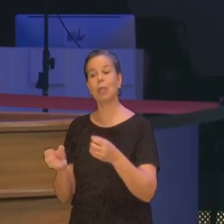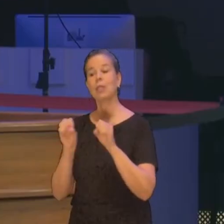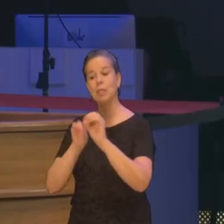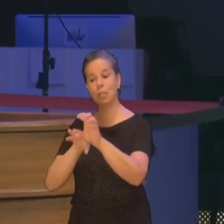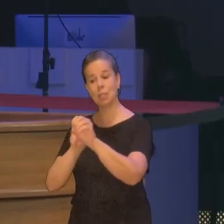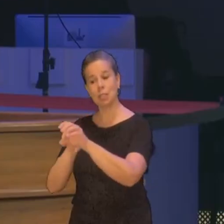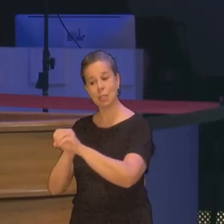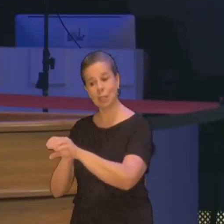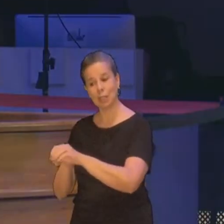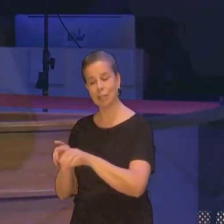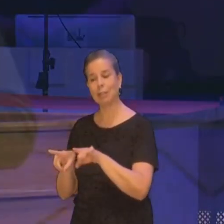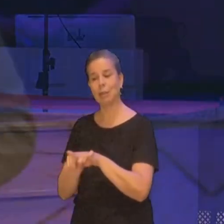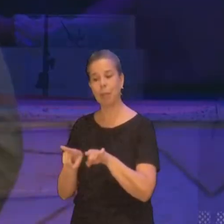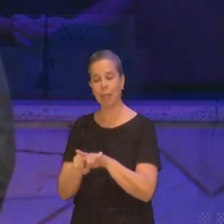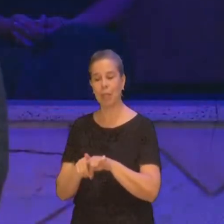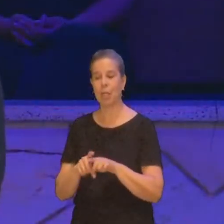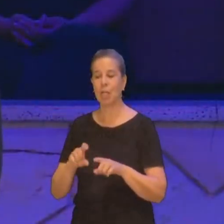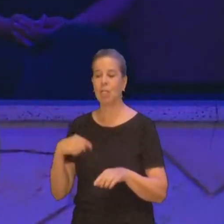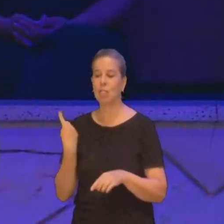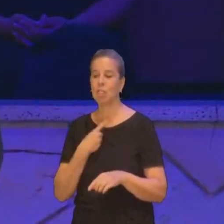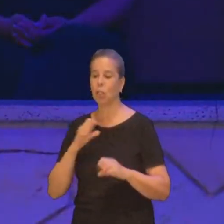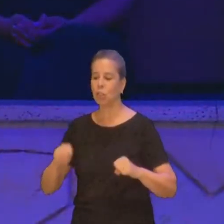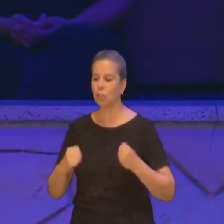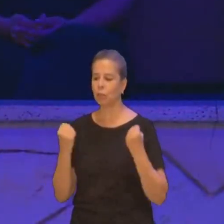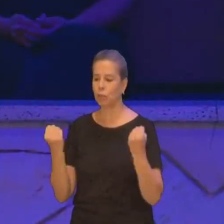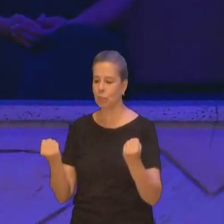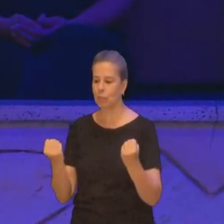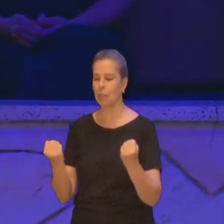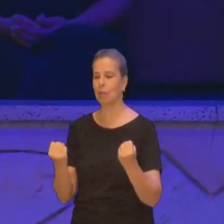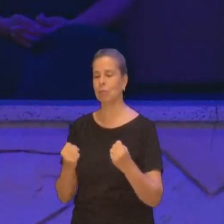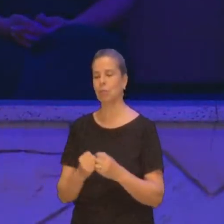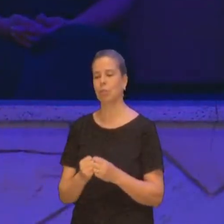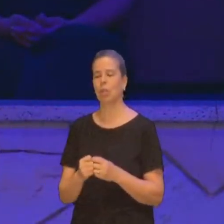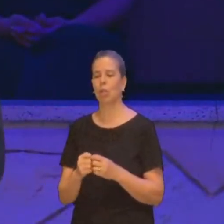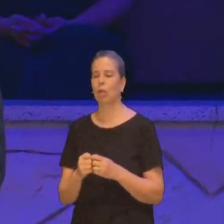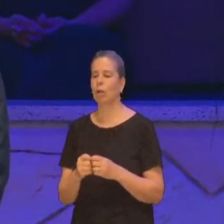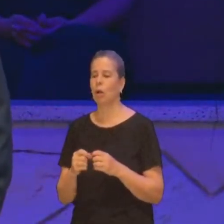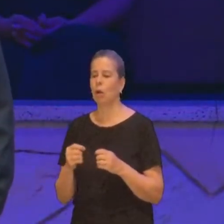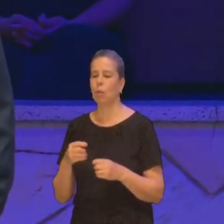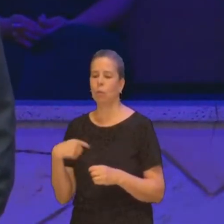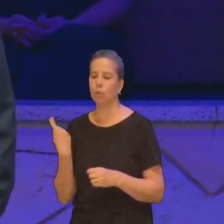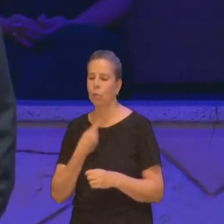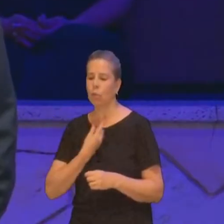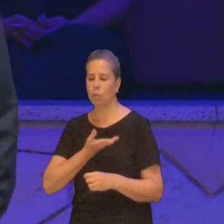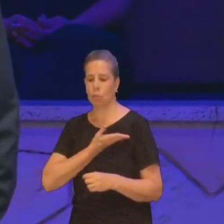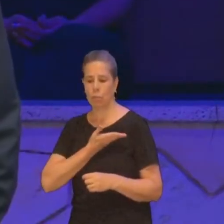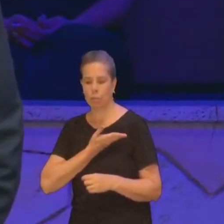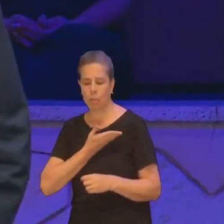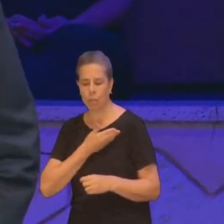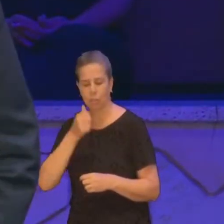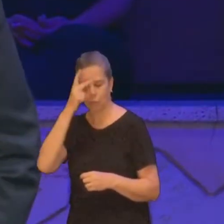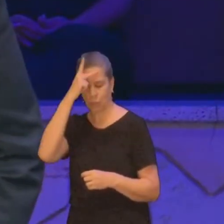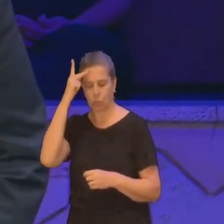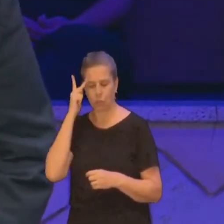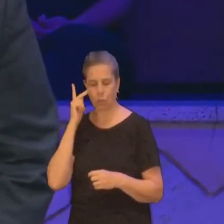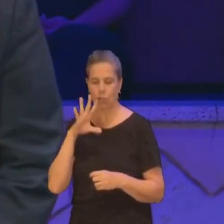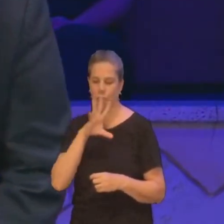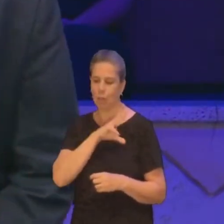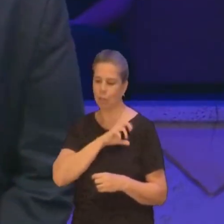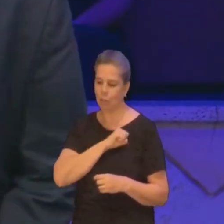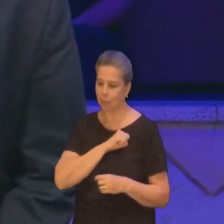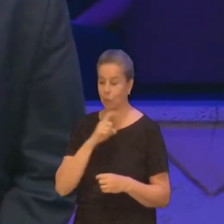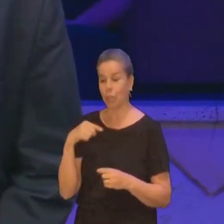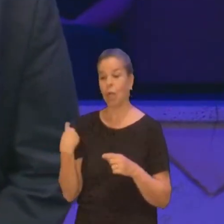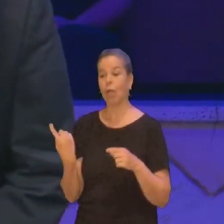fazemos todos esses esforços para os nossos amigos e pessoas que nós amamos, nós devemos fazer o